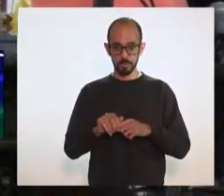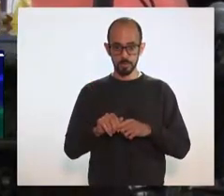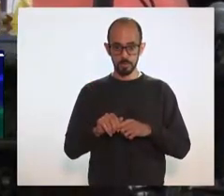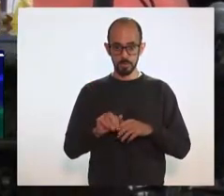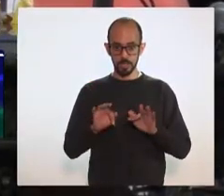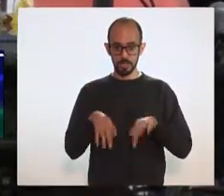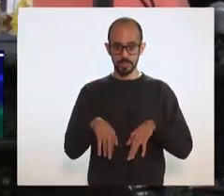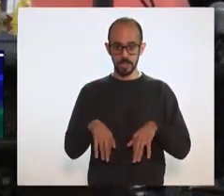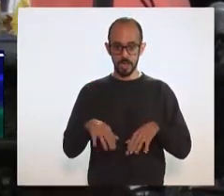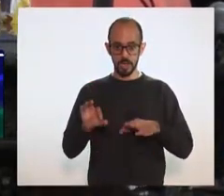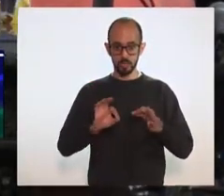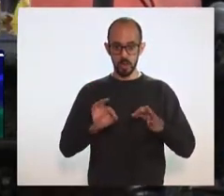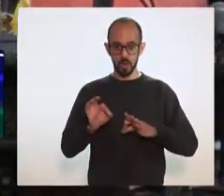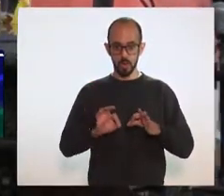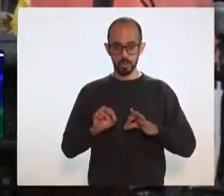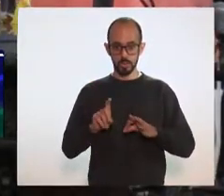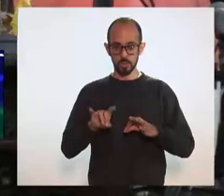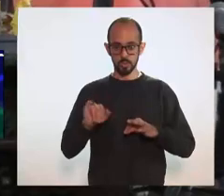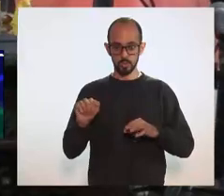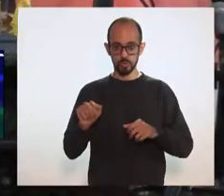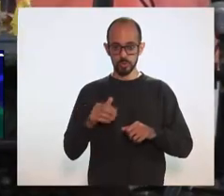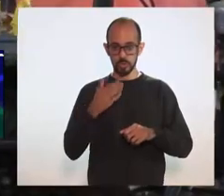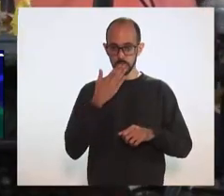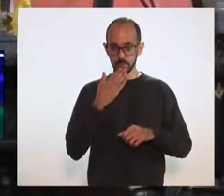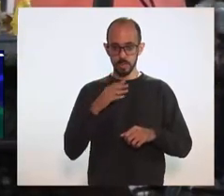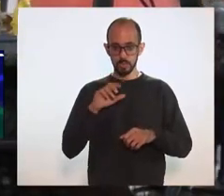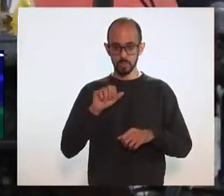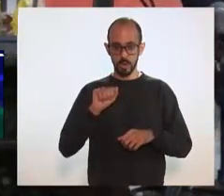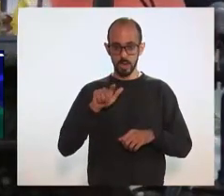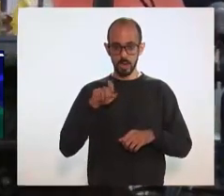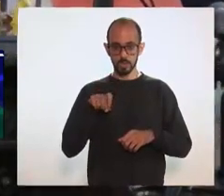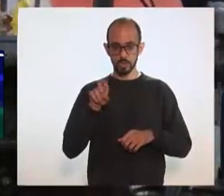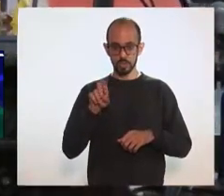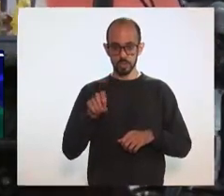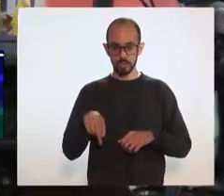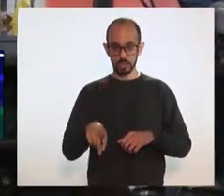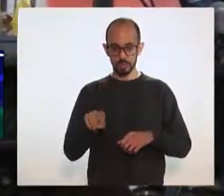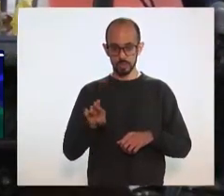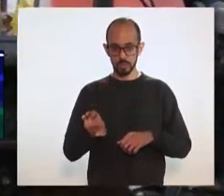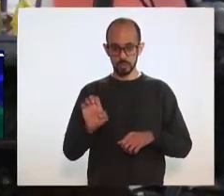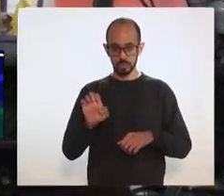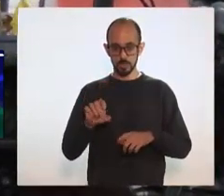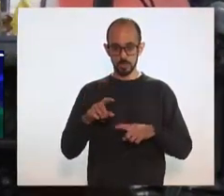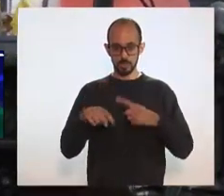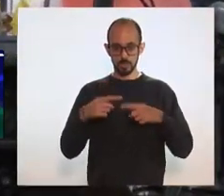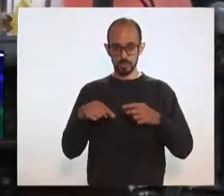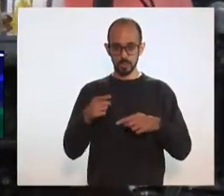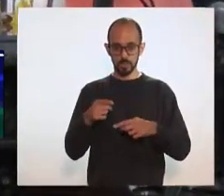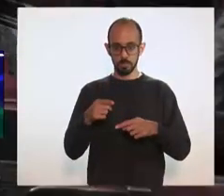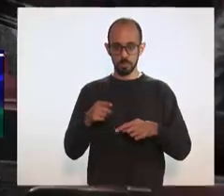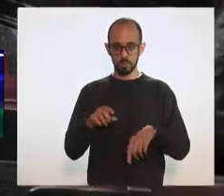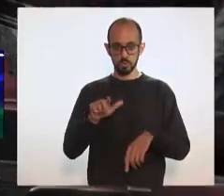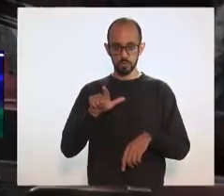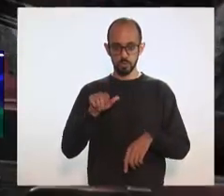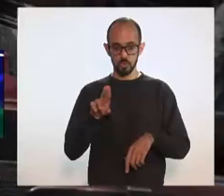Passa o expediente final pela ordem do deputado Alexandre Knoploch, seguida deputado Luiz Paulo. Boa tarde a todas e a todos.